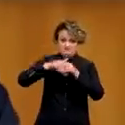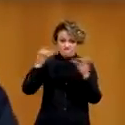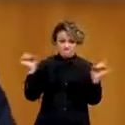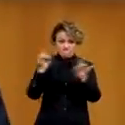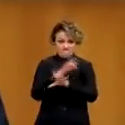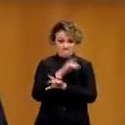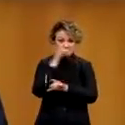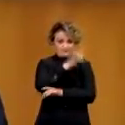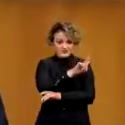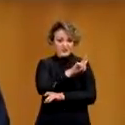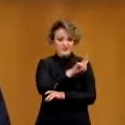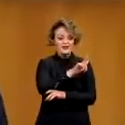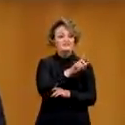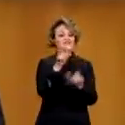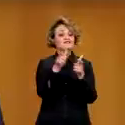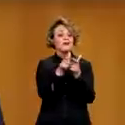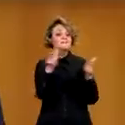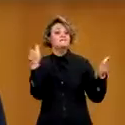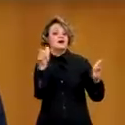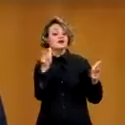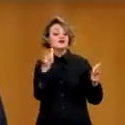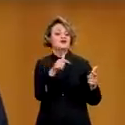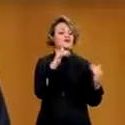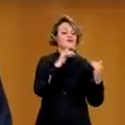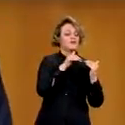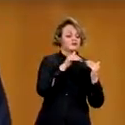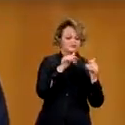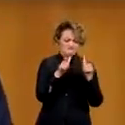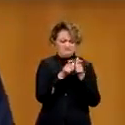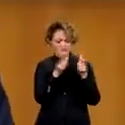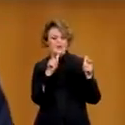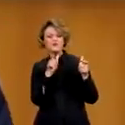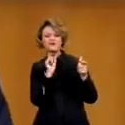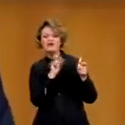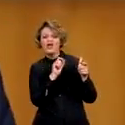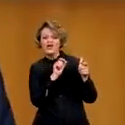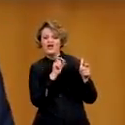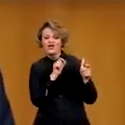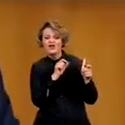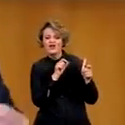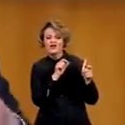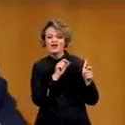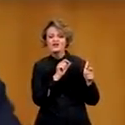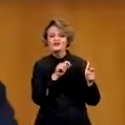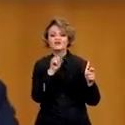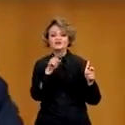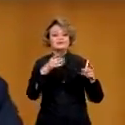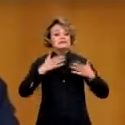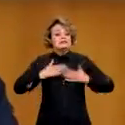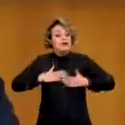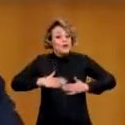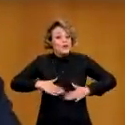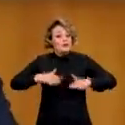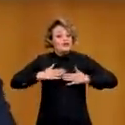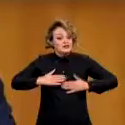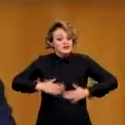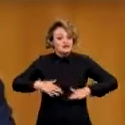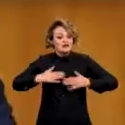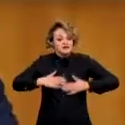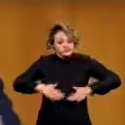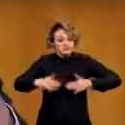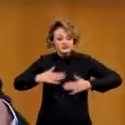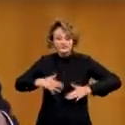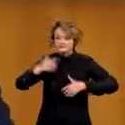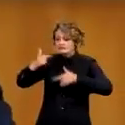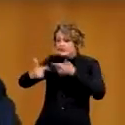construir uma maioria para governar o Brasil. O que é uma maioria para governar? É para você ter tranquilidade de votar as coisas